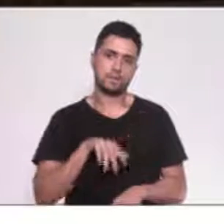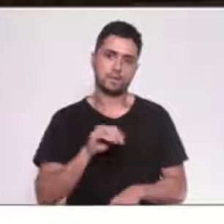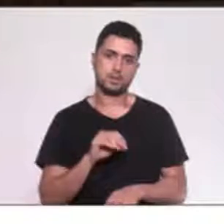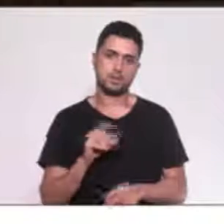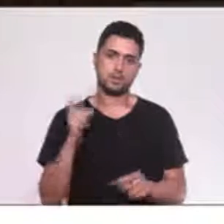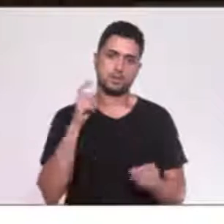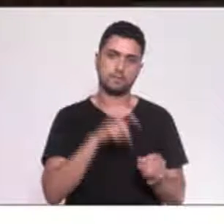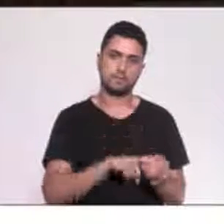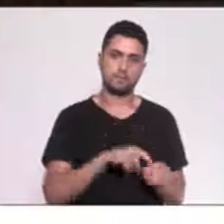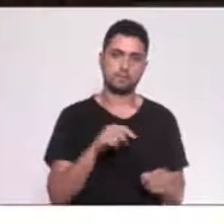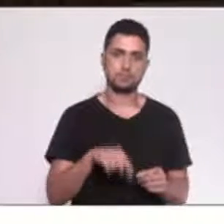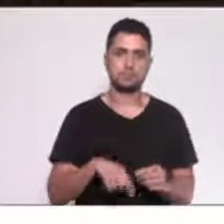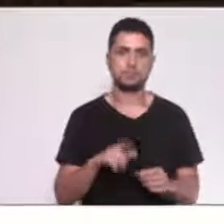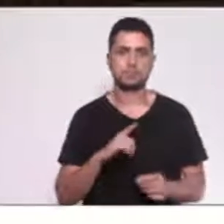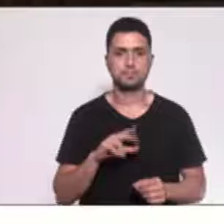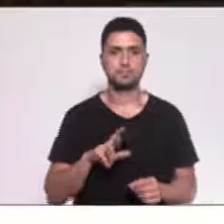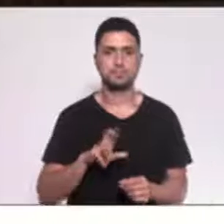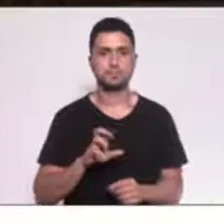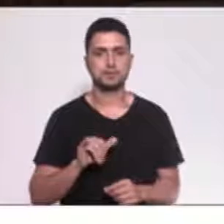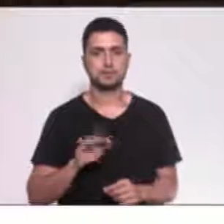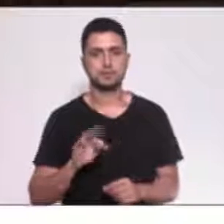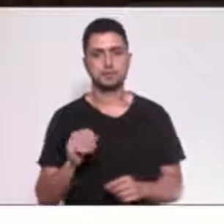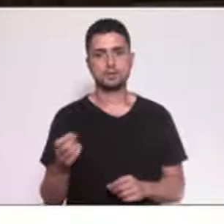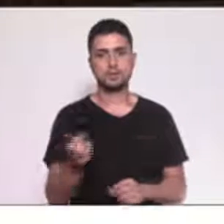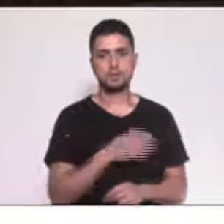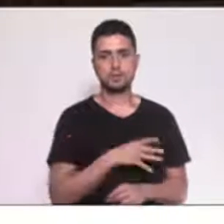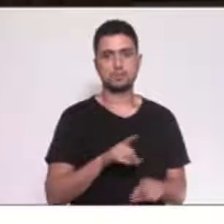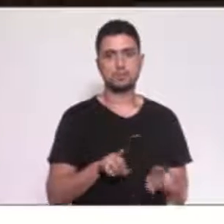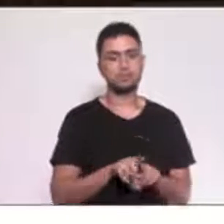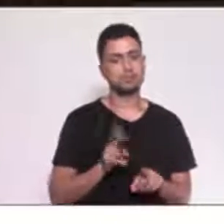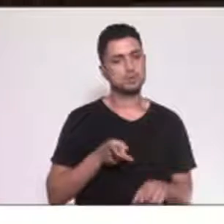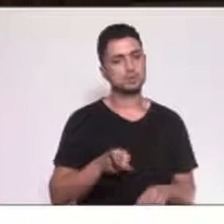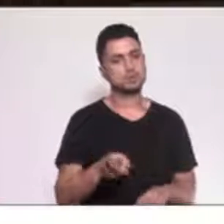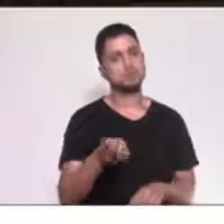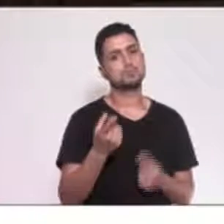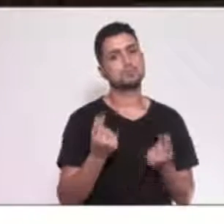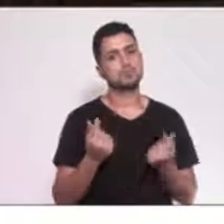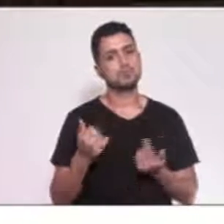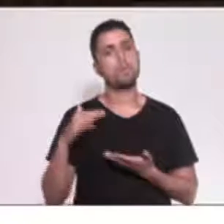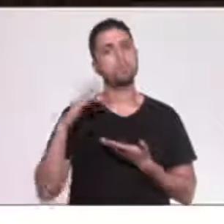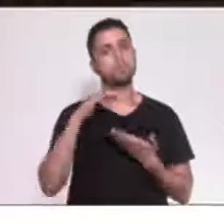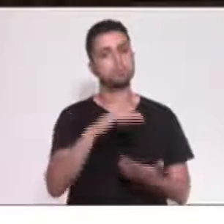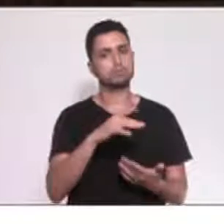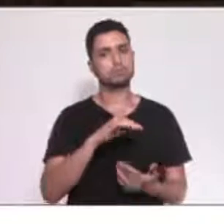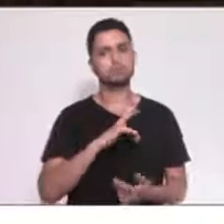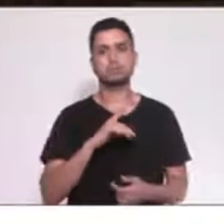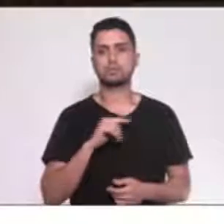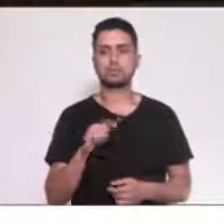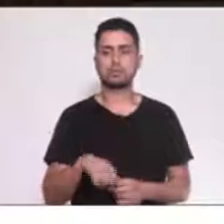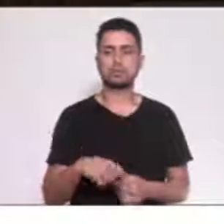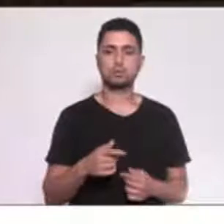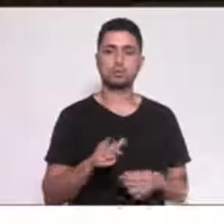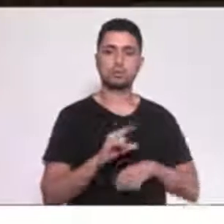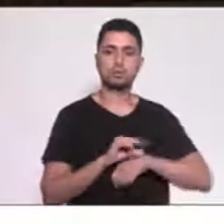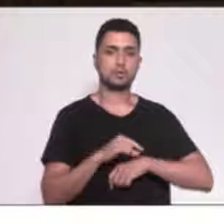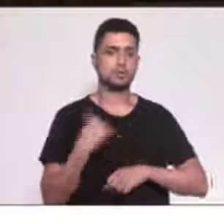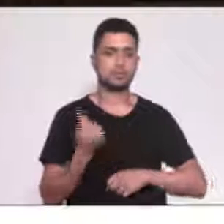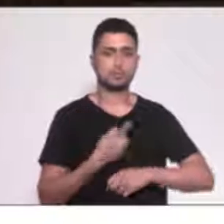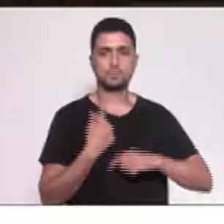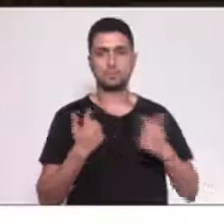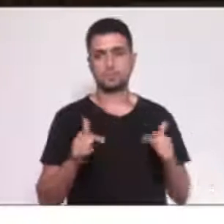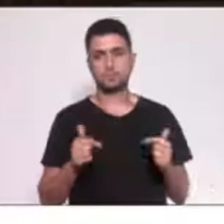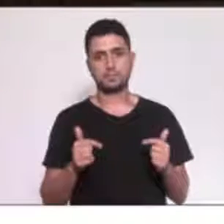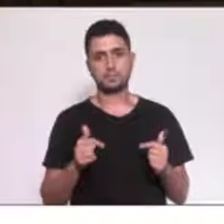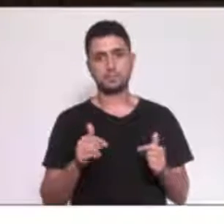gerar receitas novas e duradouras e robustas para o período em que nós não tivermos mais sob